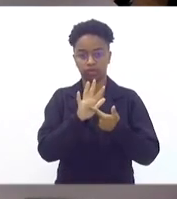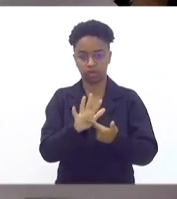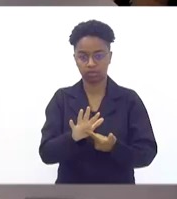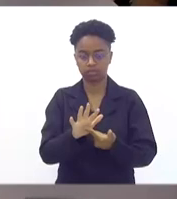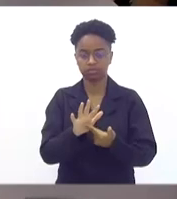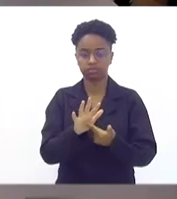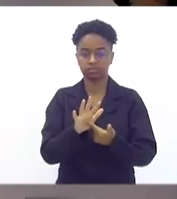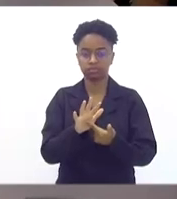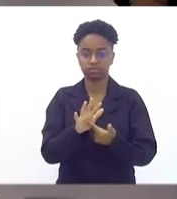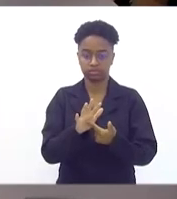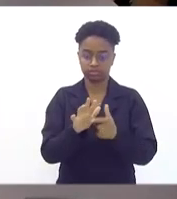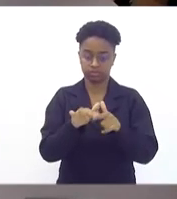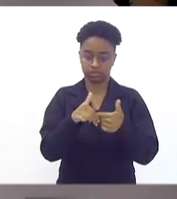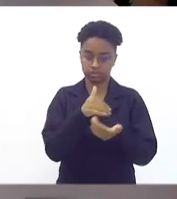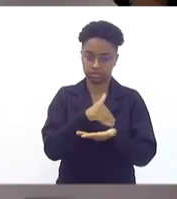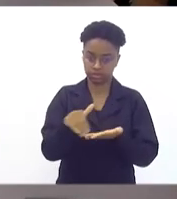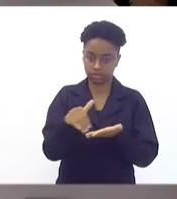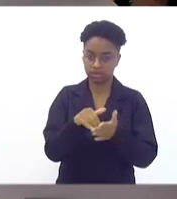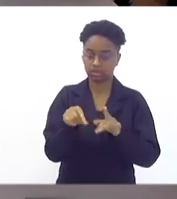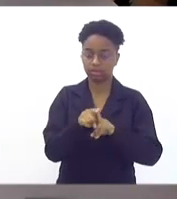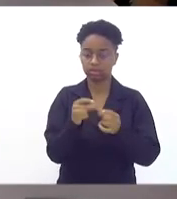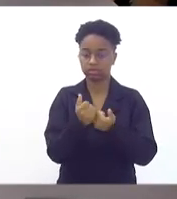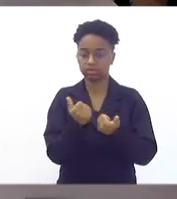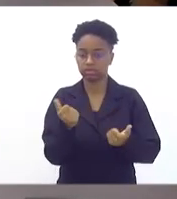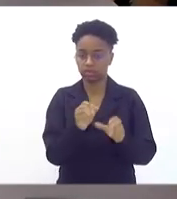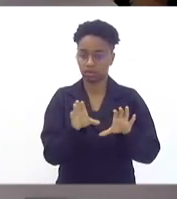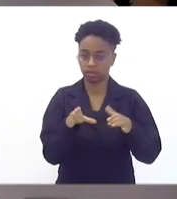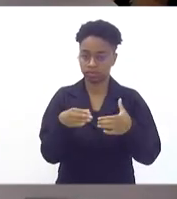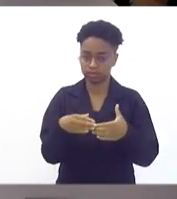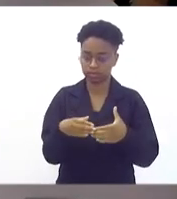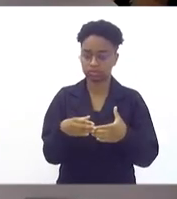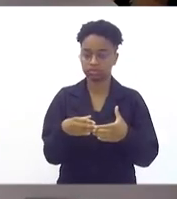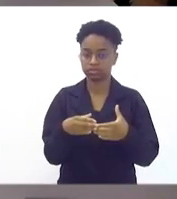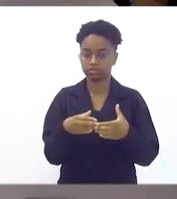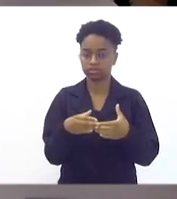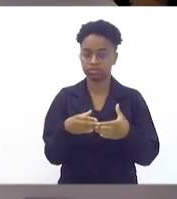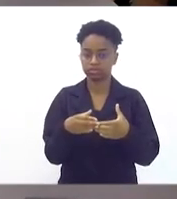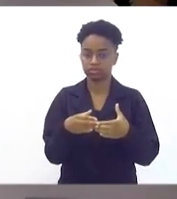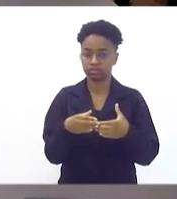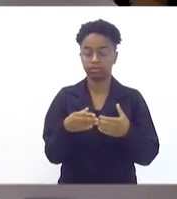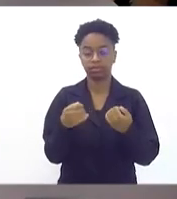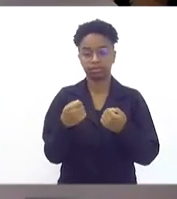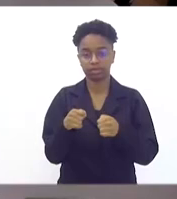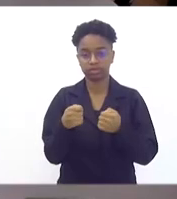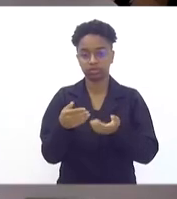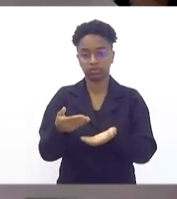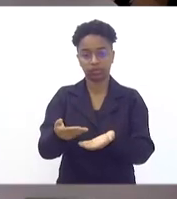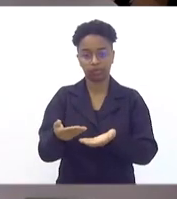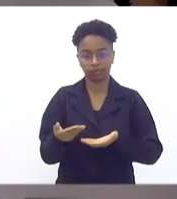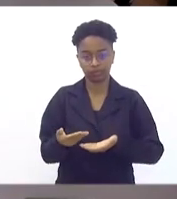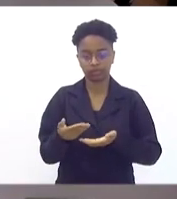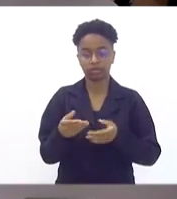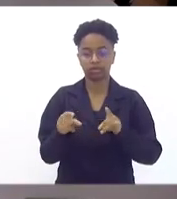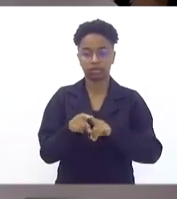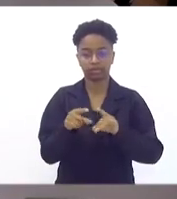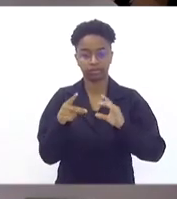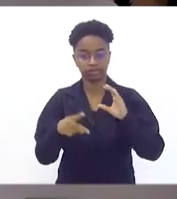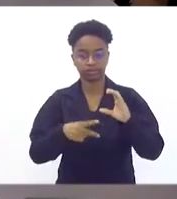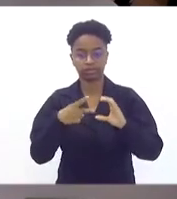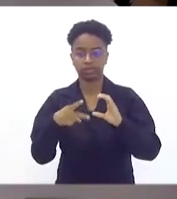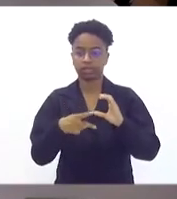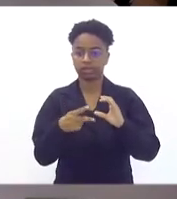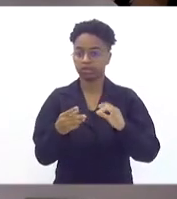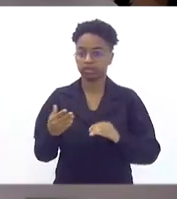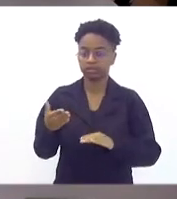através da nossa secretaria da nossa assessoria de comissão para que é referente aqui o convite para que as câmeras municipais se